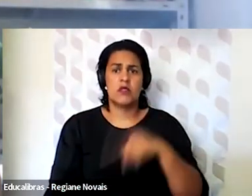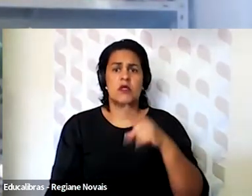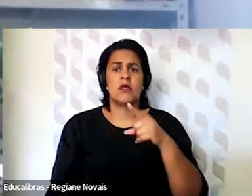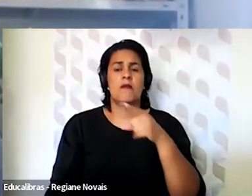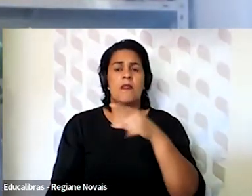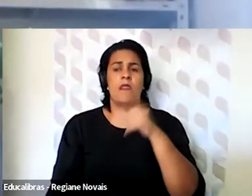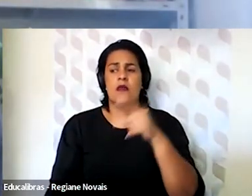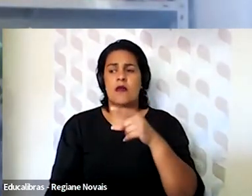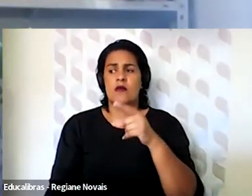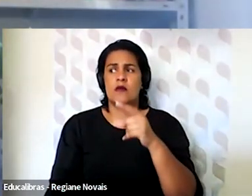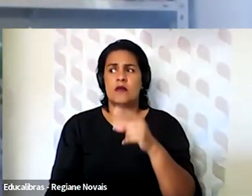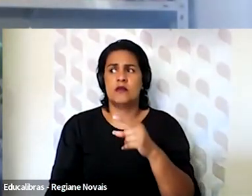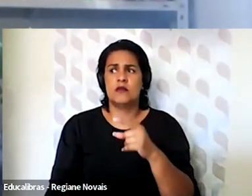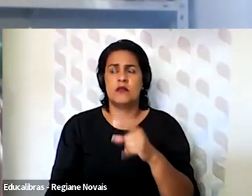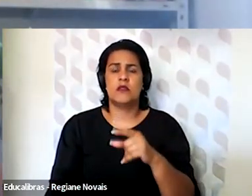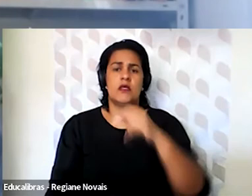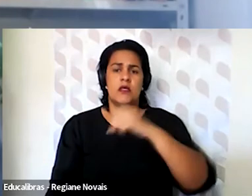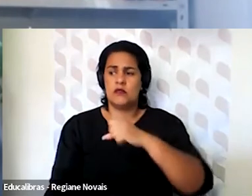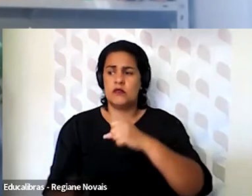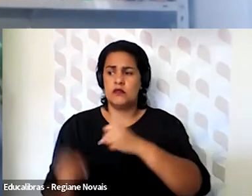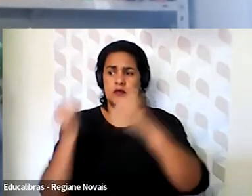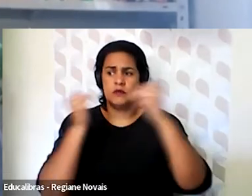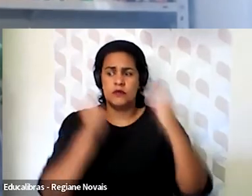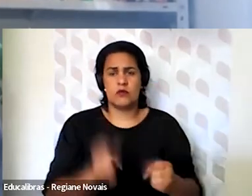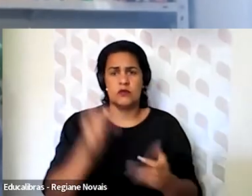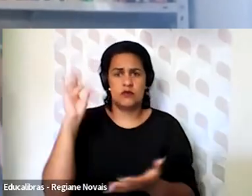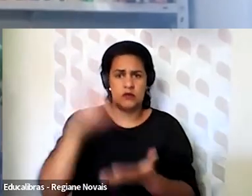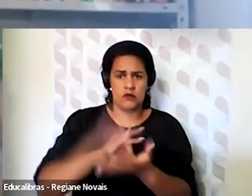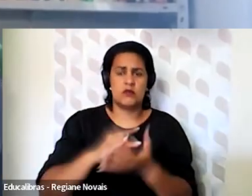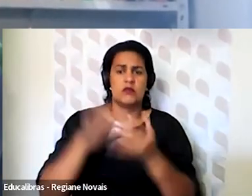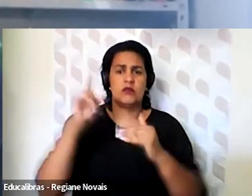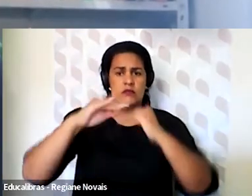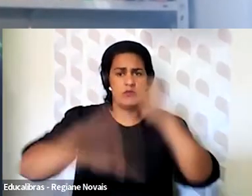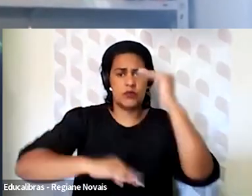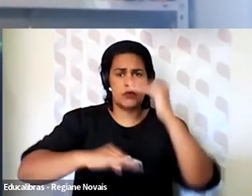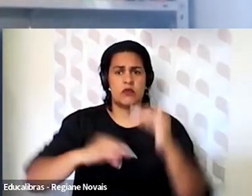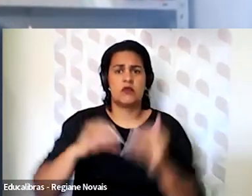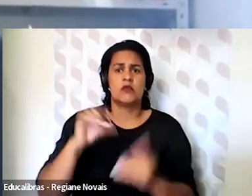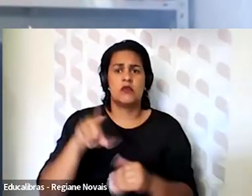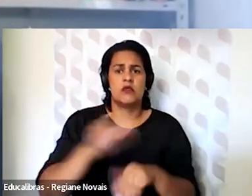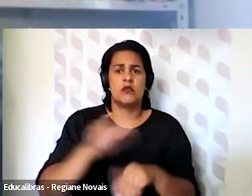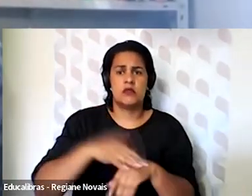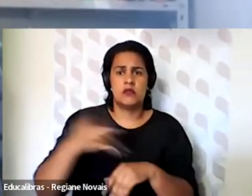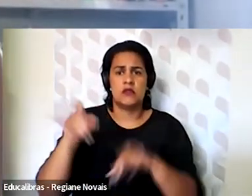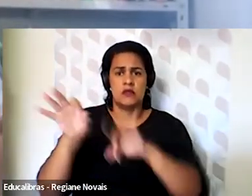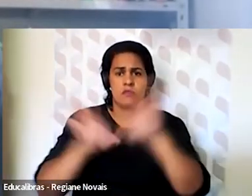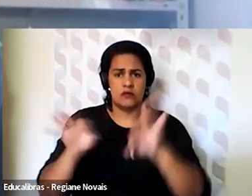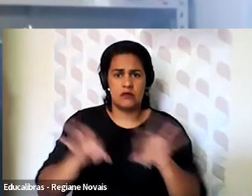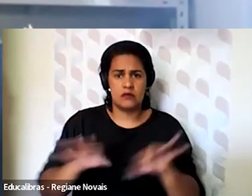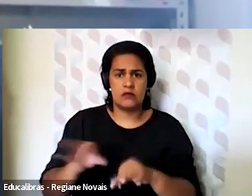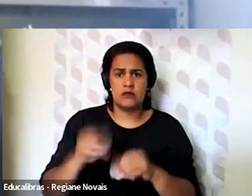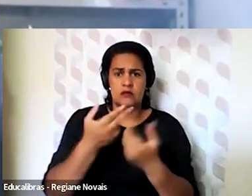querem garantir, por exemplo, a economia neoliberal absolutamente desigual. São aqueles que manejaram a pandemia de Covid-19 de